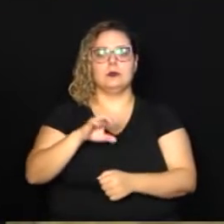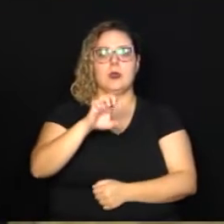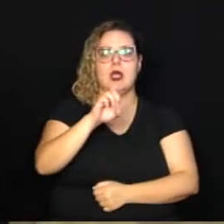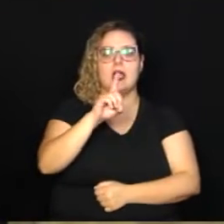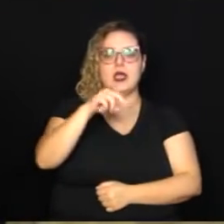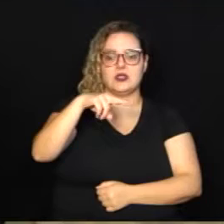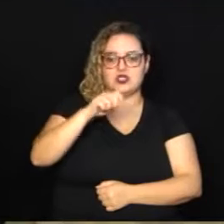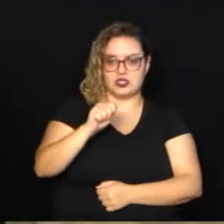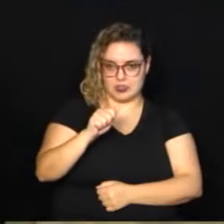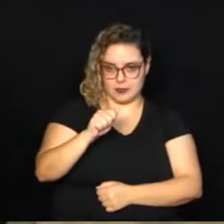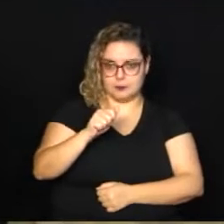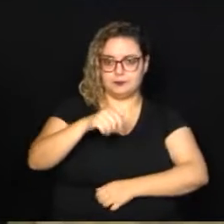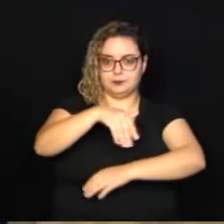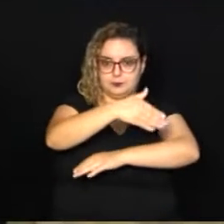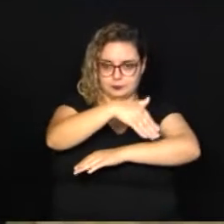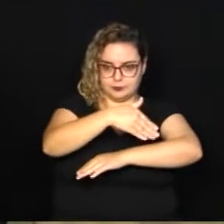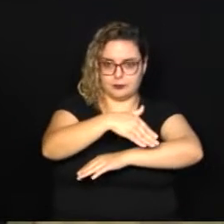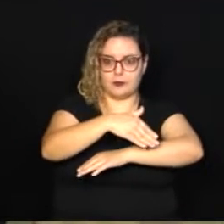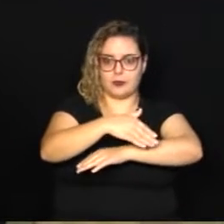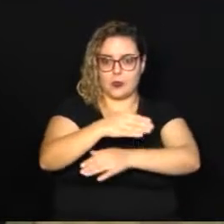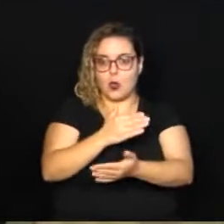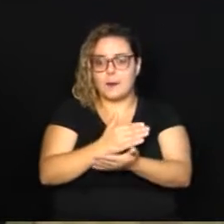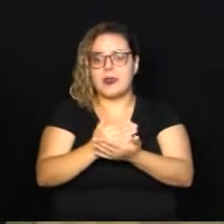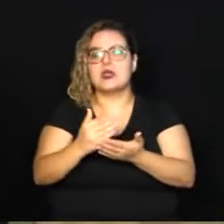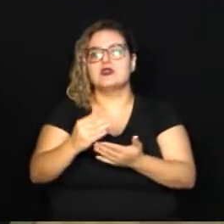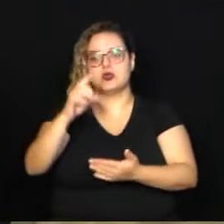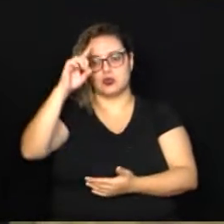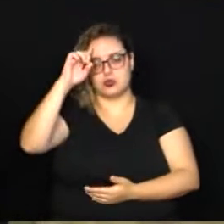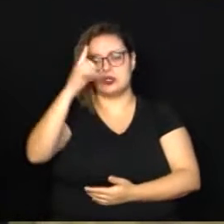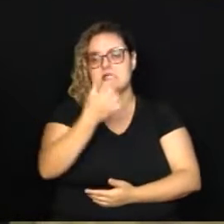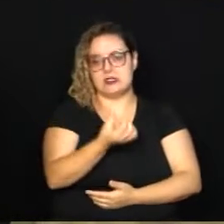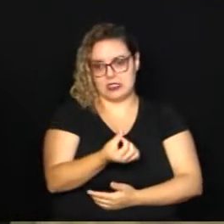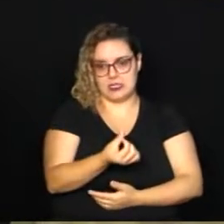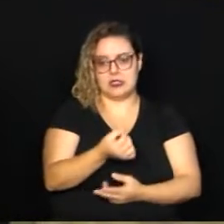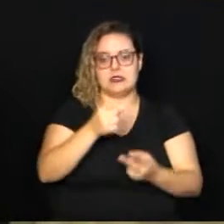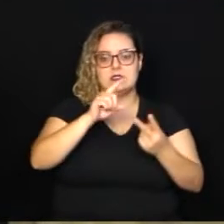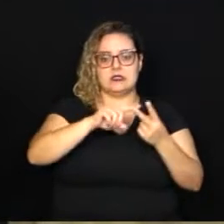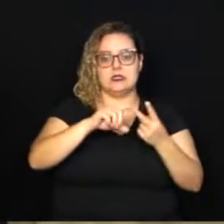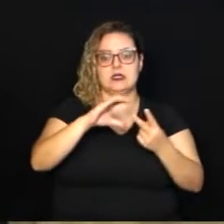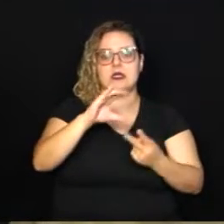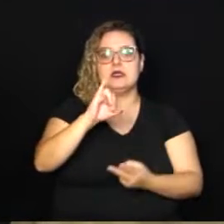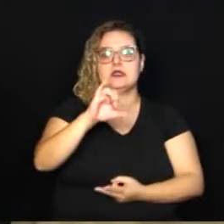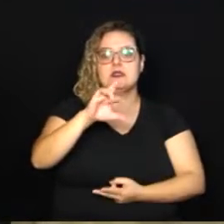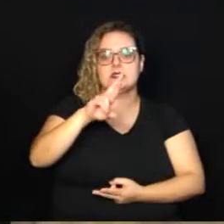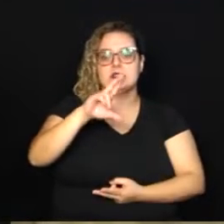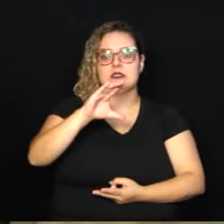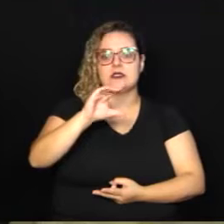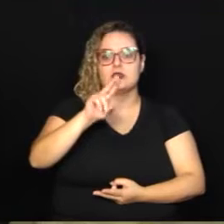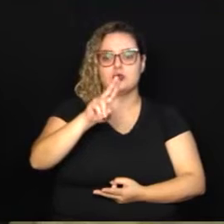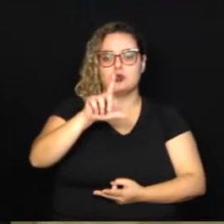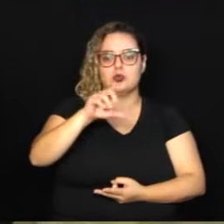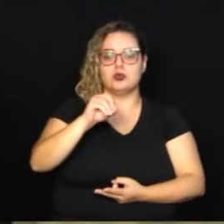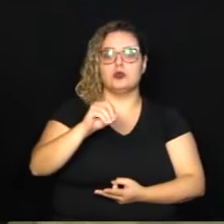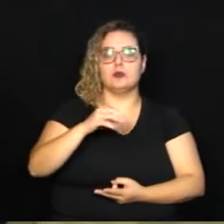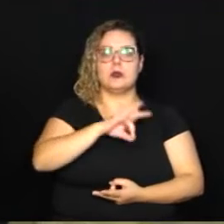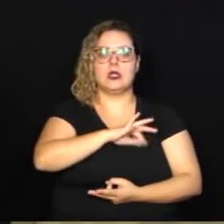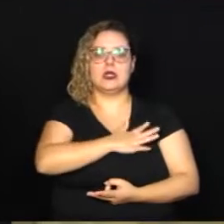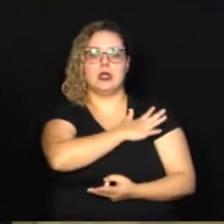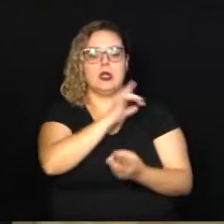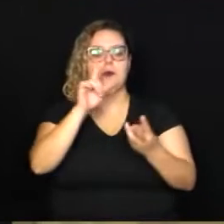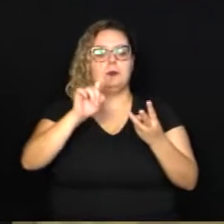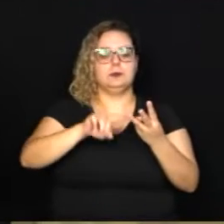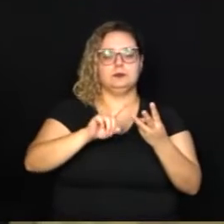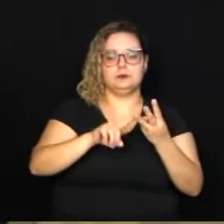Castelo Branco, que é a recém-inaugurada no último dia 6. Temos o Círculo Militar, no Jardim Chapadão.